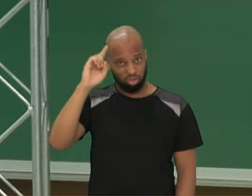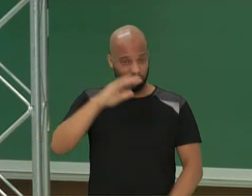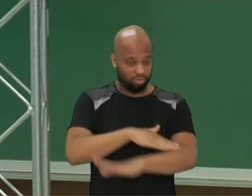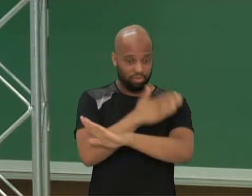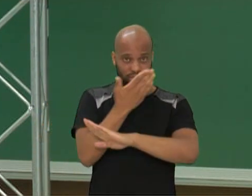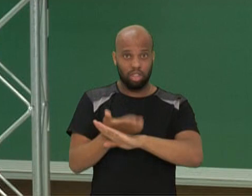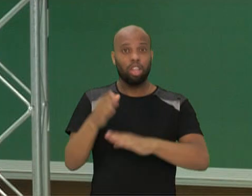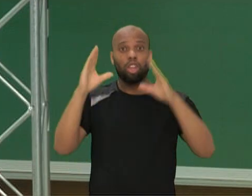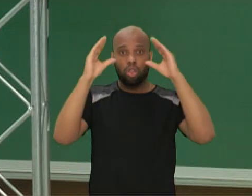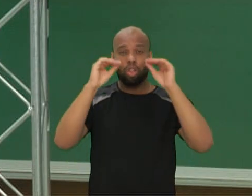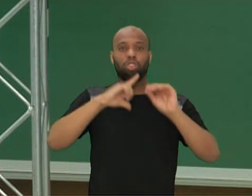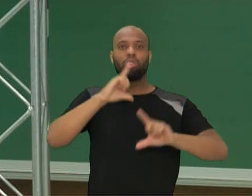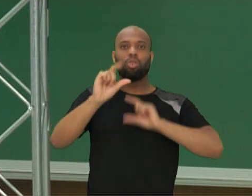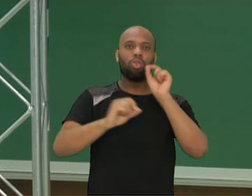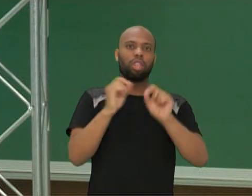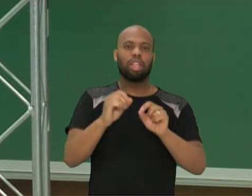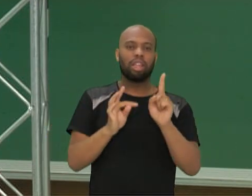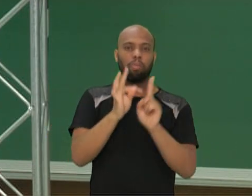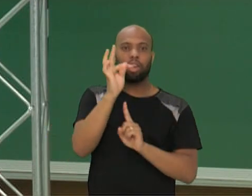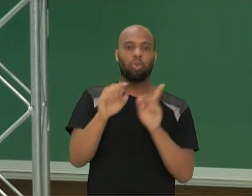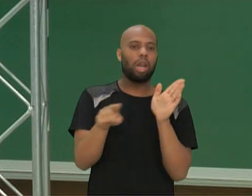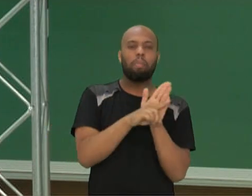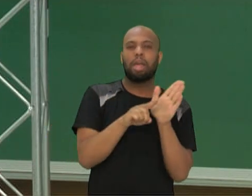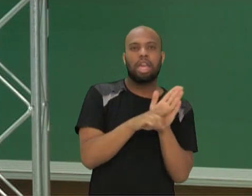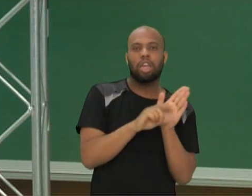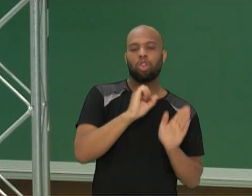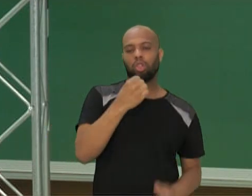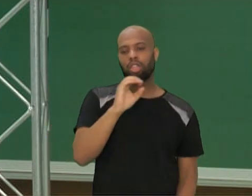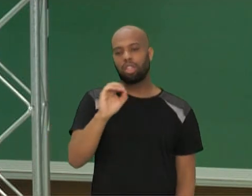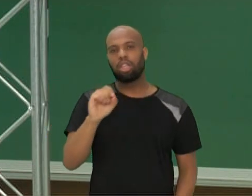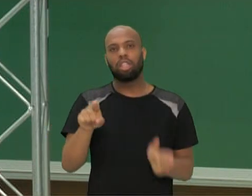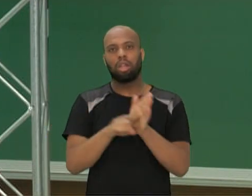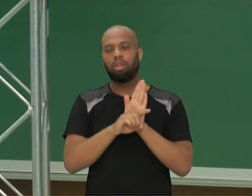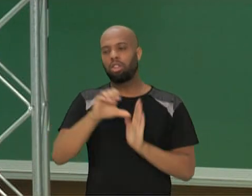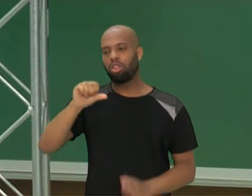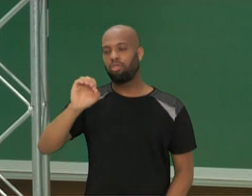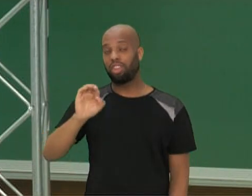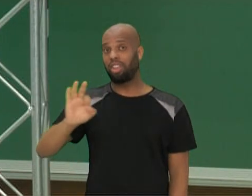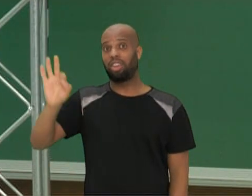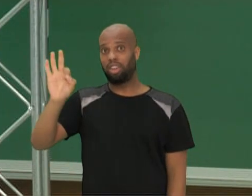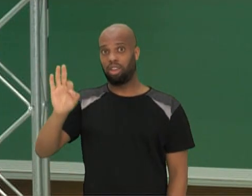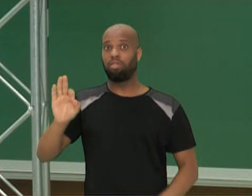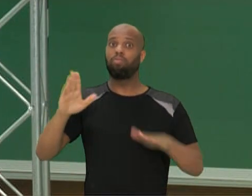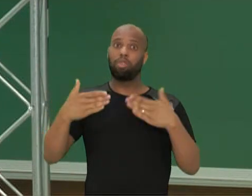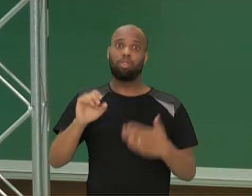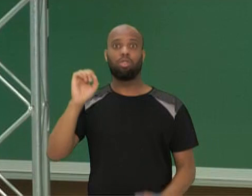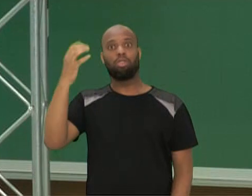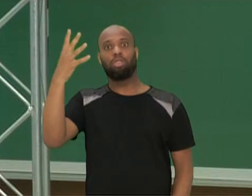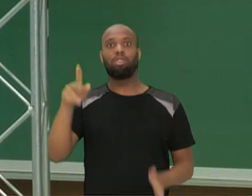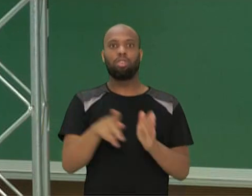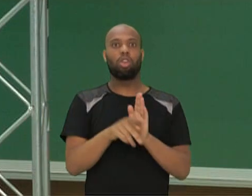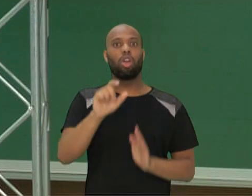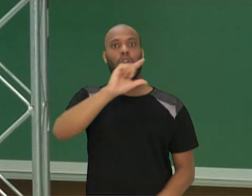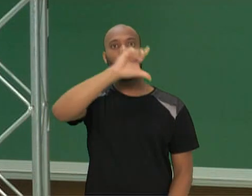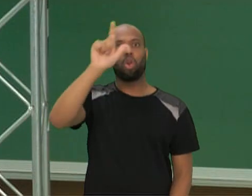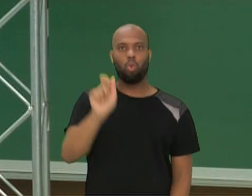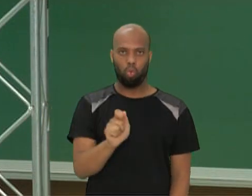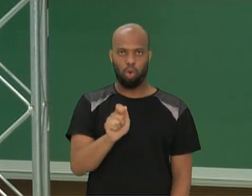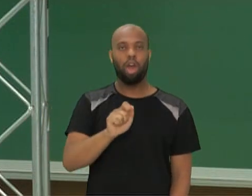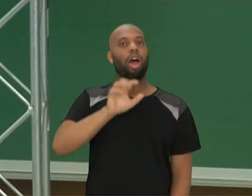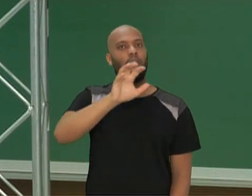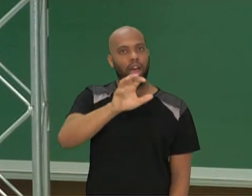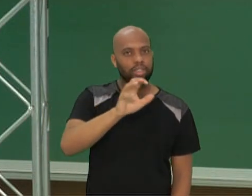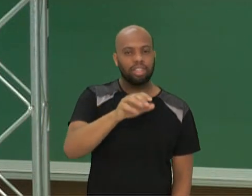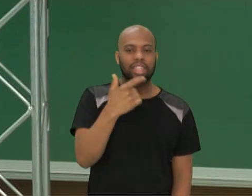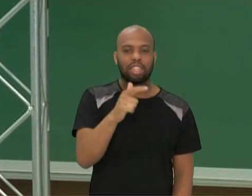e à noite nós teríamos temperaturas negativas de menos 80, menos 90 graus. A exemplo do que acontece na Lua. Na Lua nós